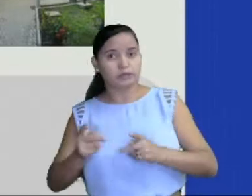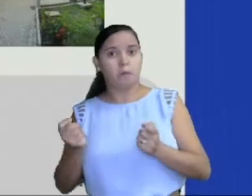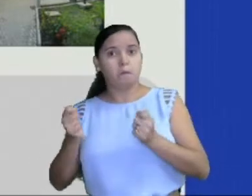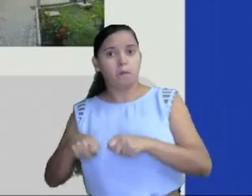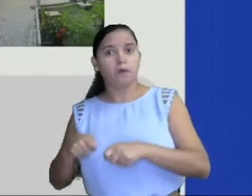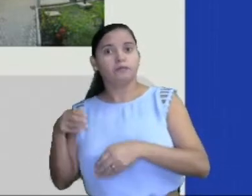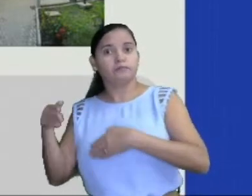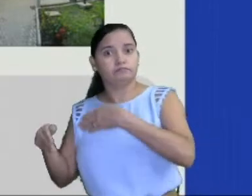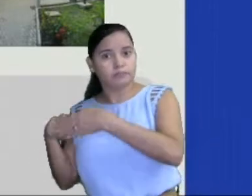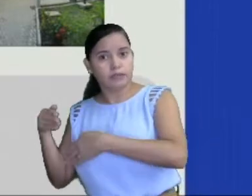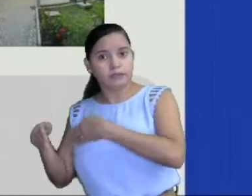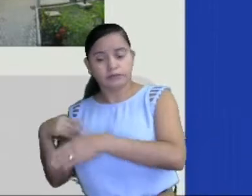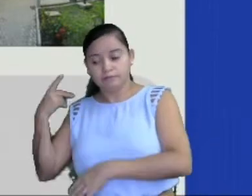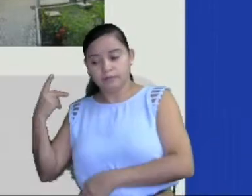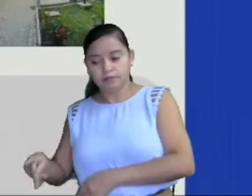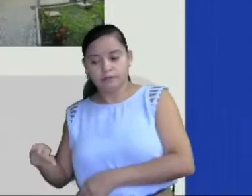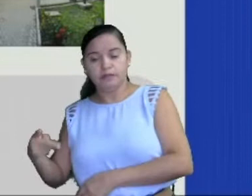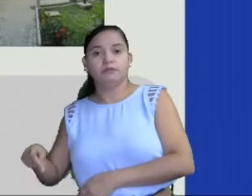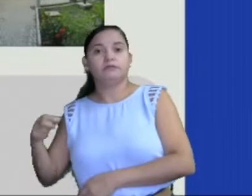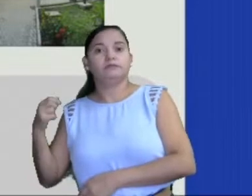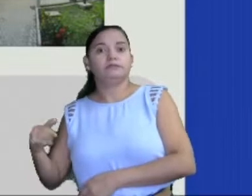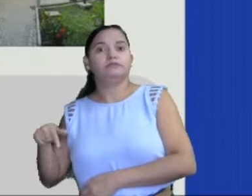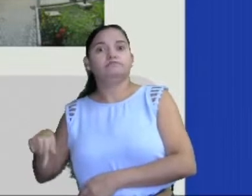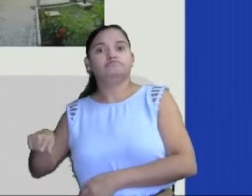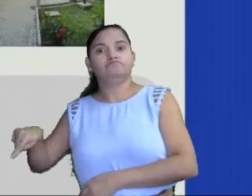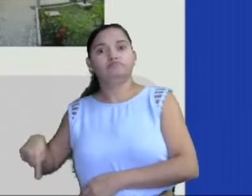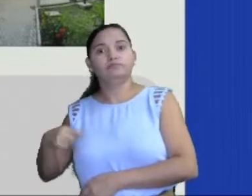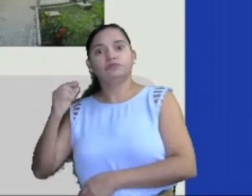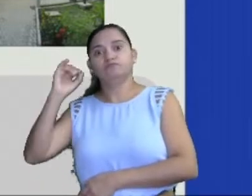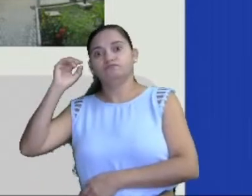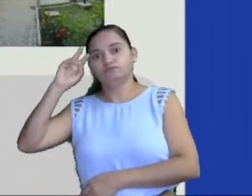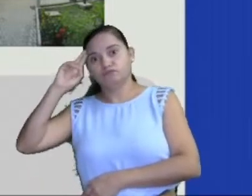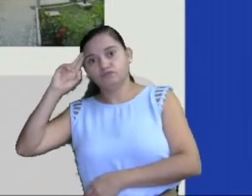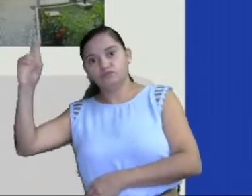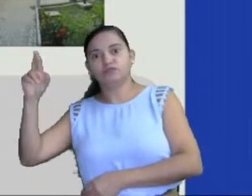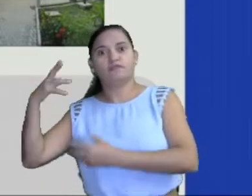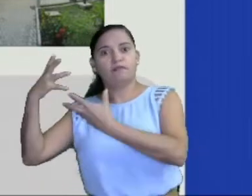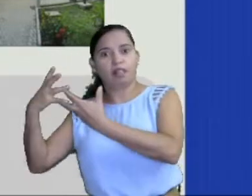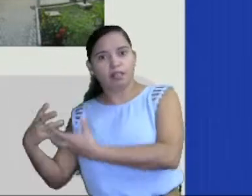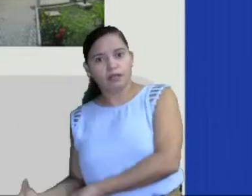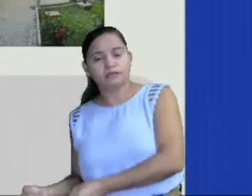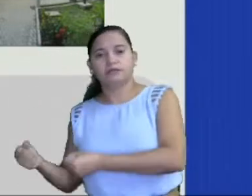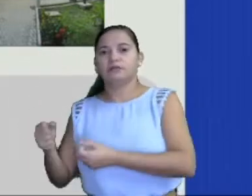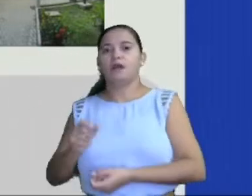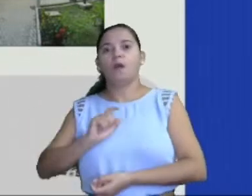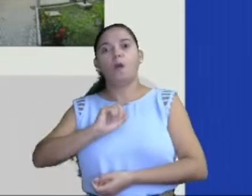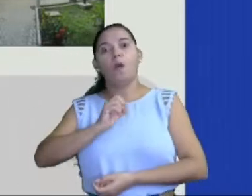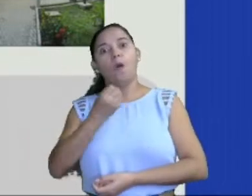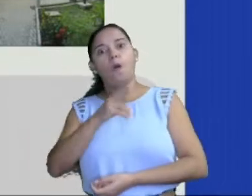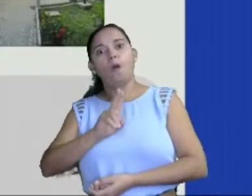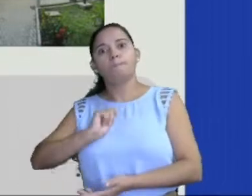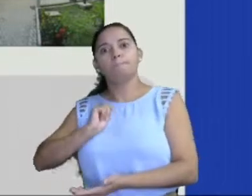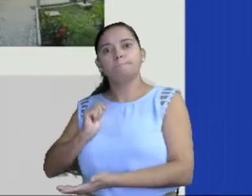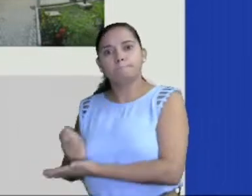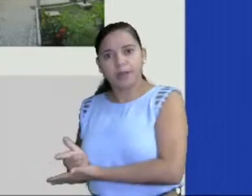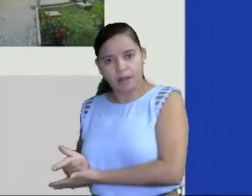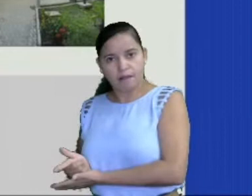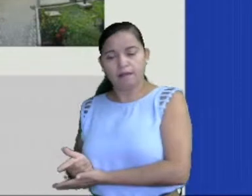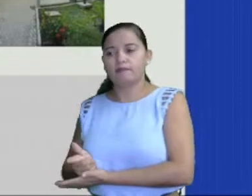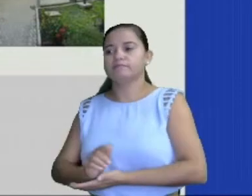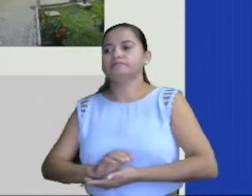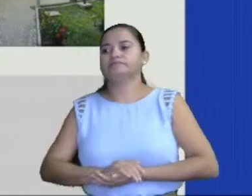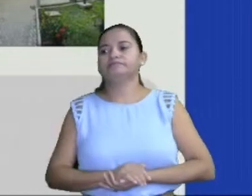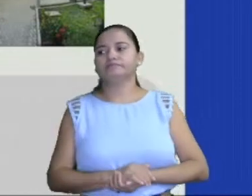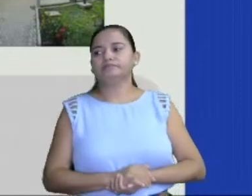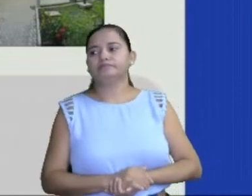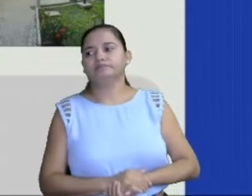com permissão dos proprietários ou mediante o pagamento de alguma tarifa. Daí eu coloquei duas imagens aí,